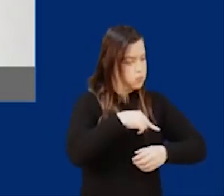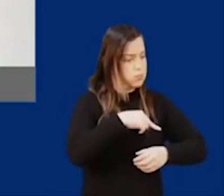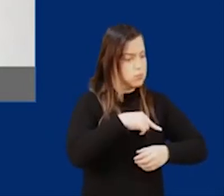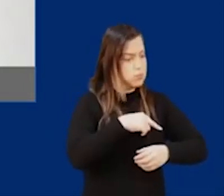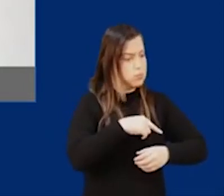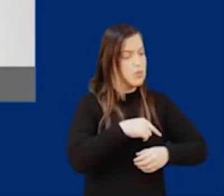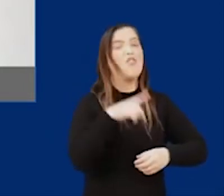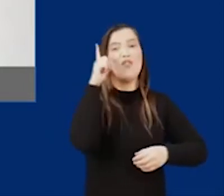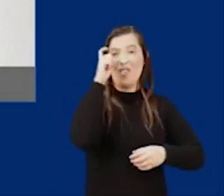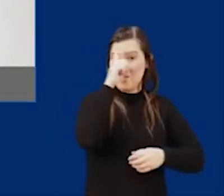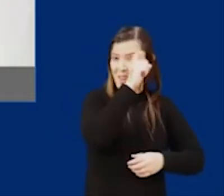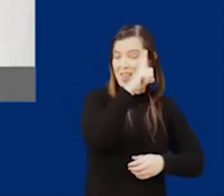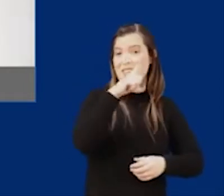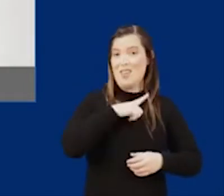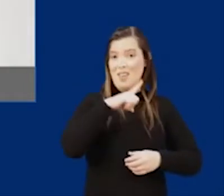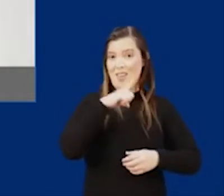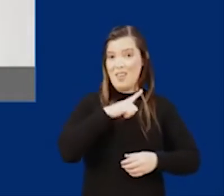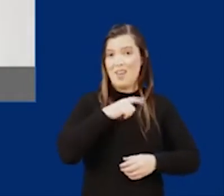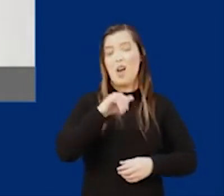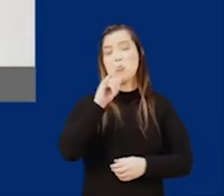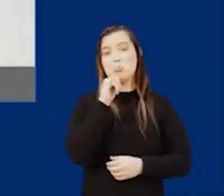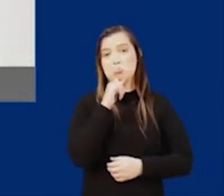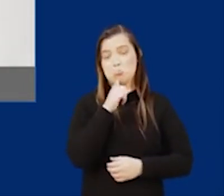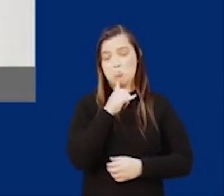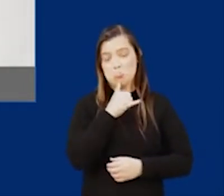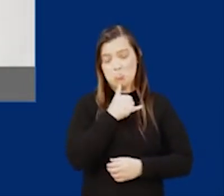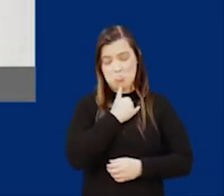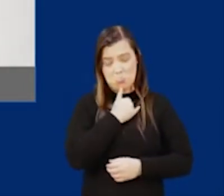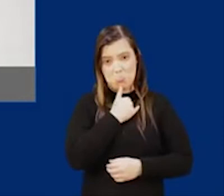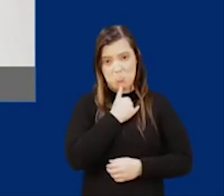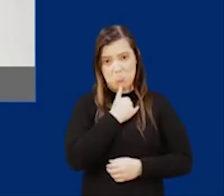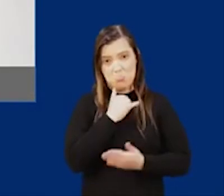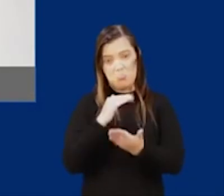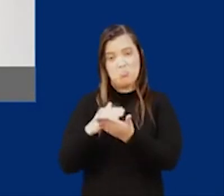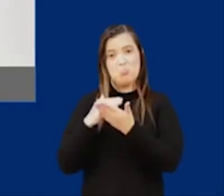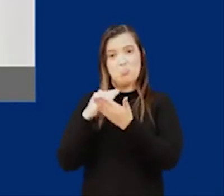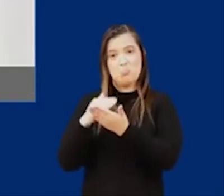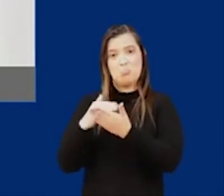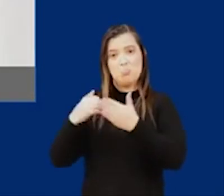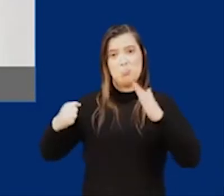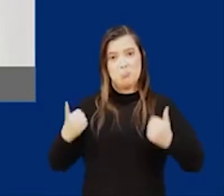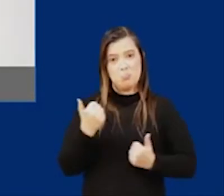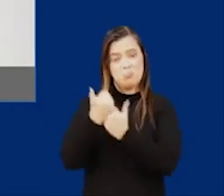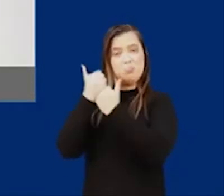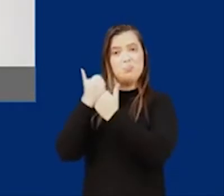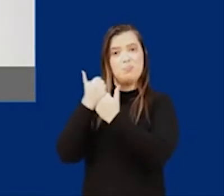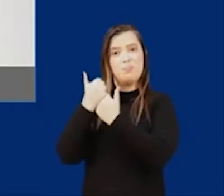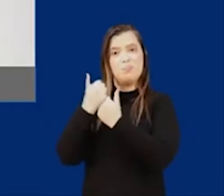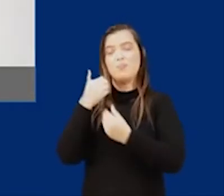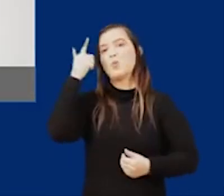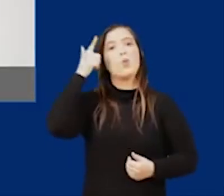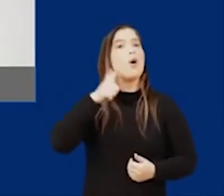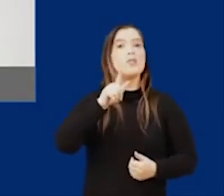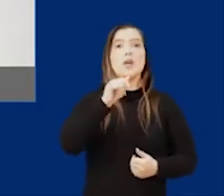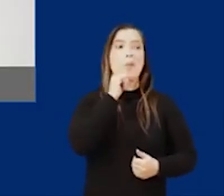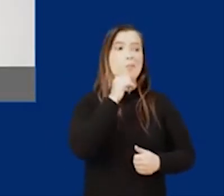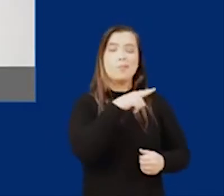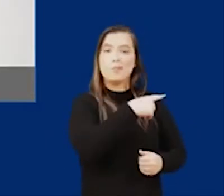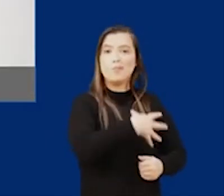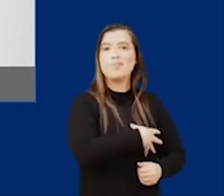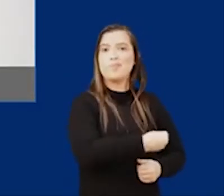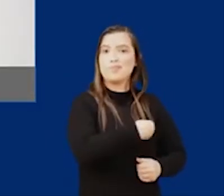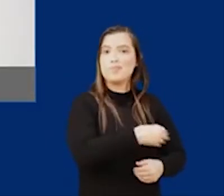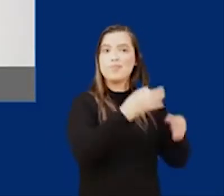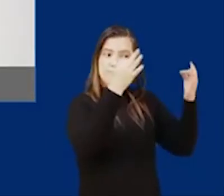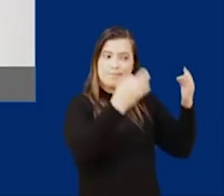dificuldade e de tristeza por falta de apoio e acolhimento a gente não conseguiu garantir o aleitamento